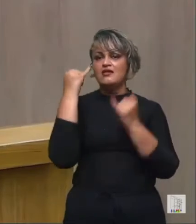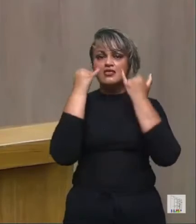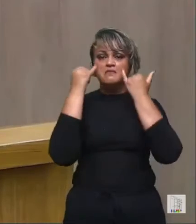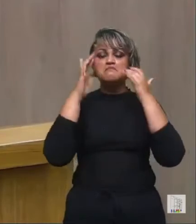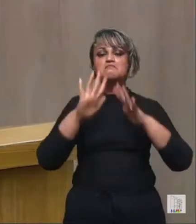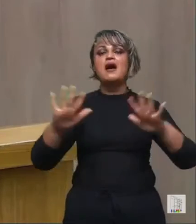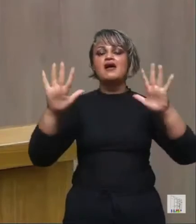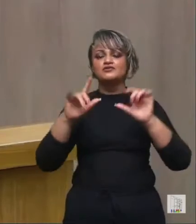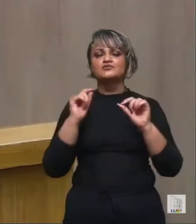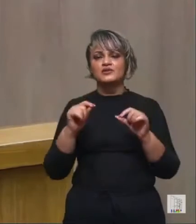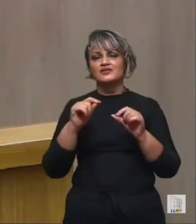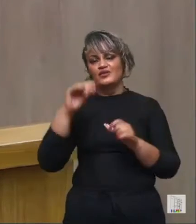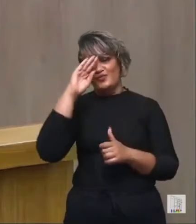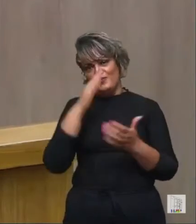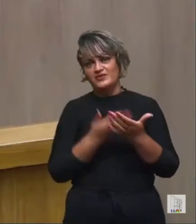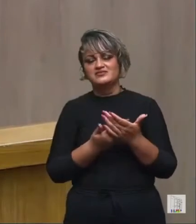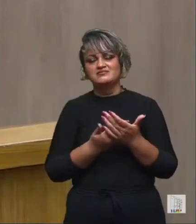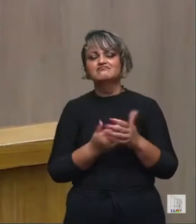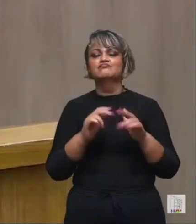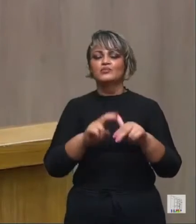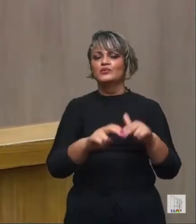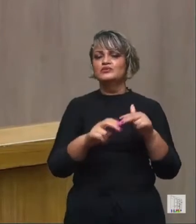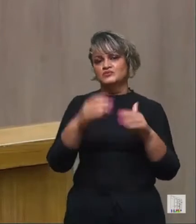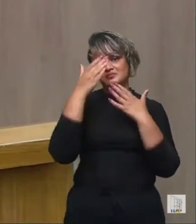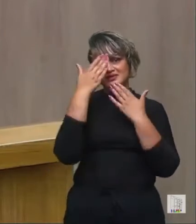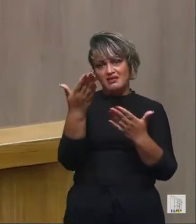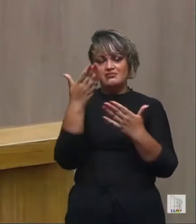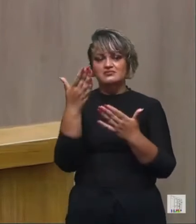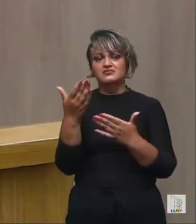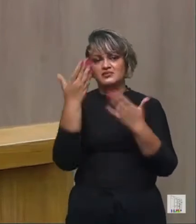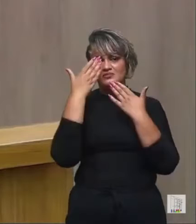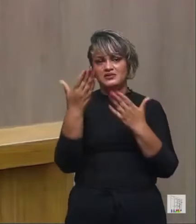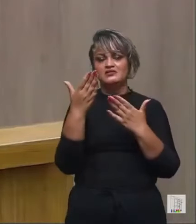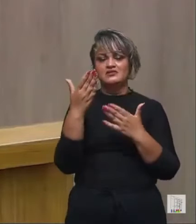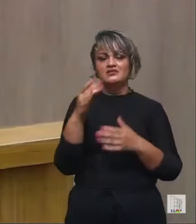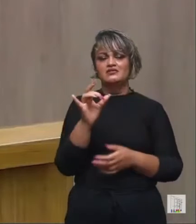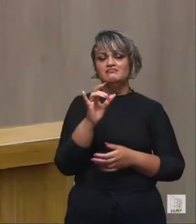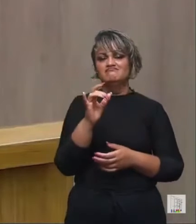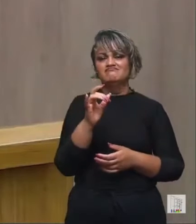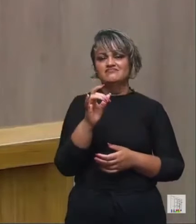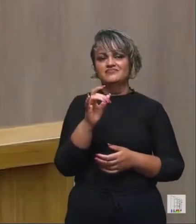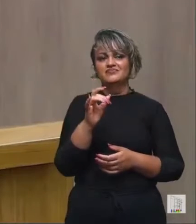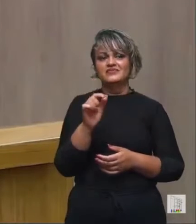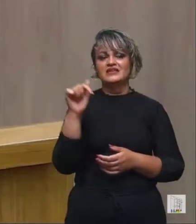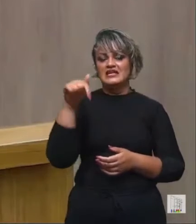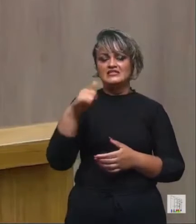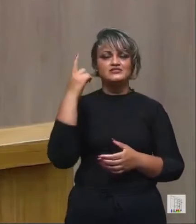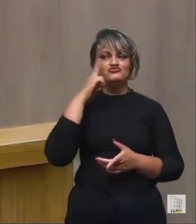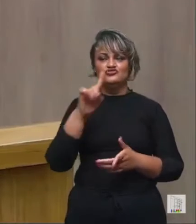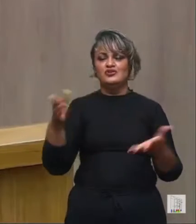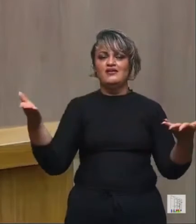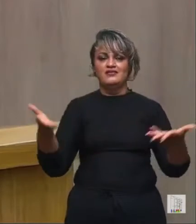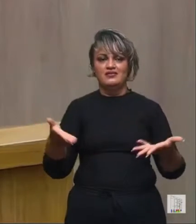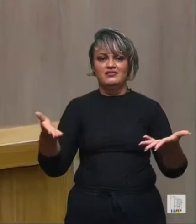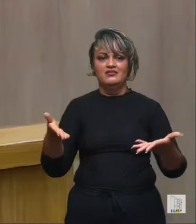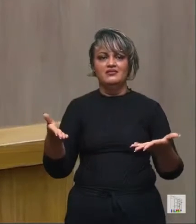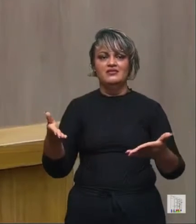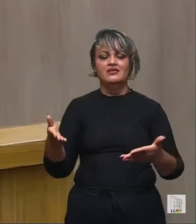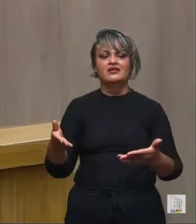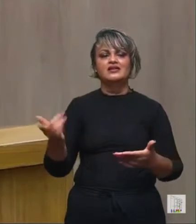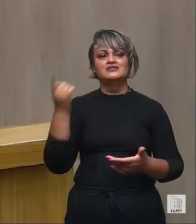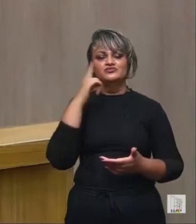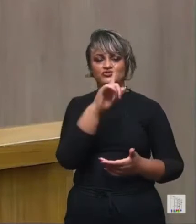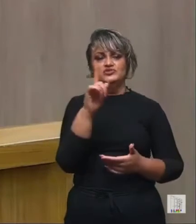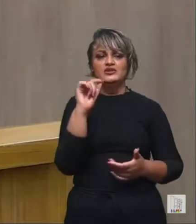Por isso, termino agradecendo institucional e pessoalmente este momento. Este momento marcará,